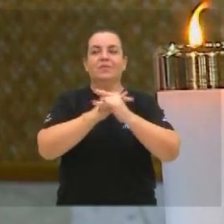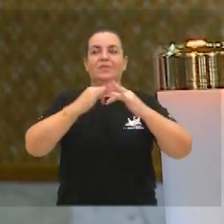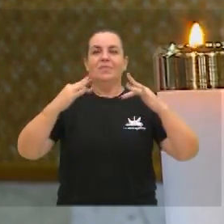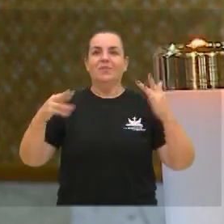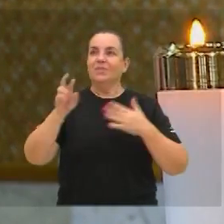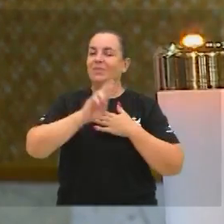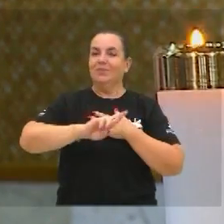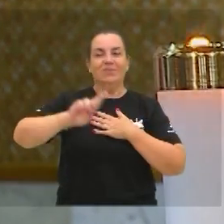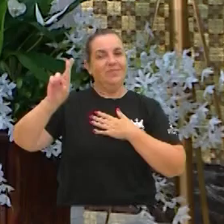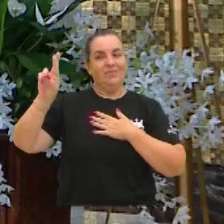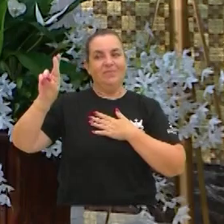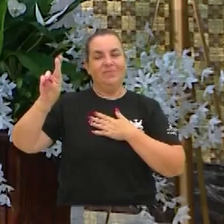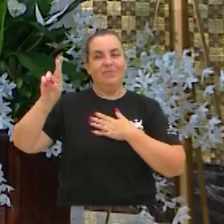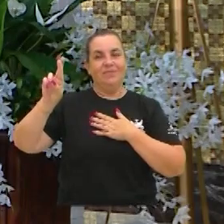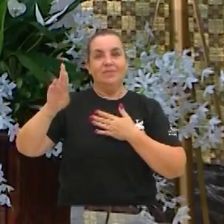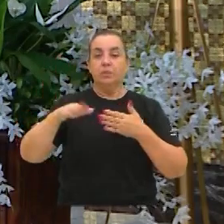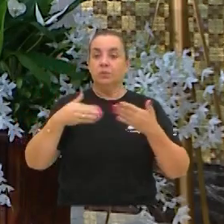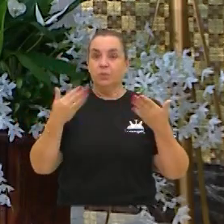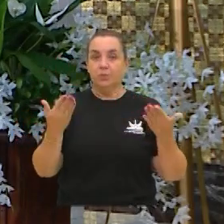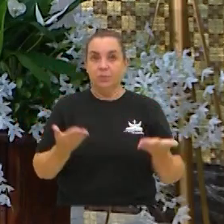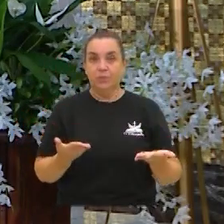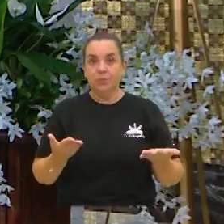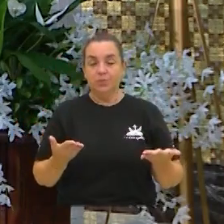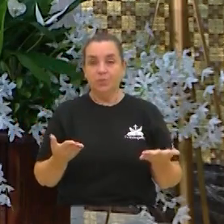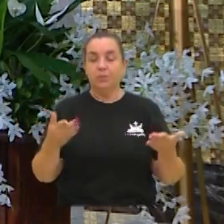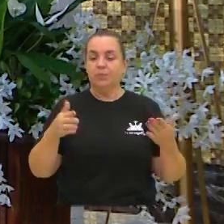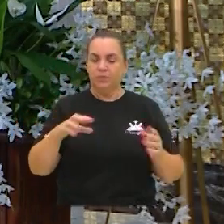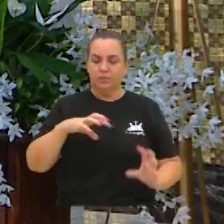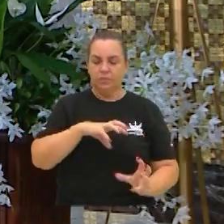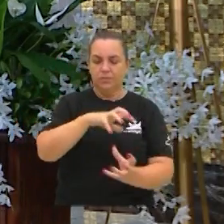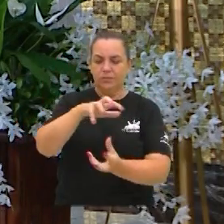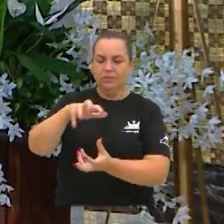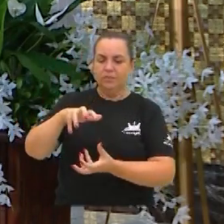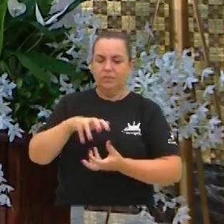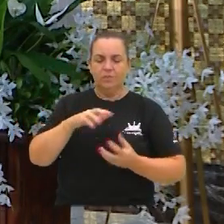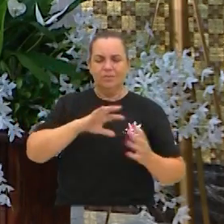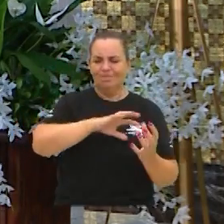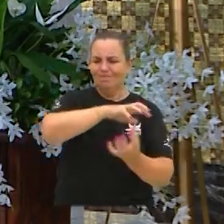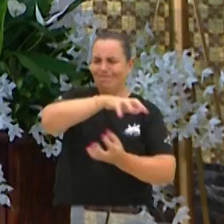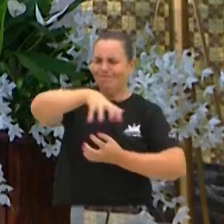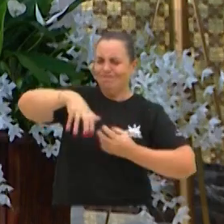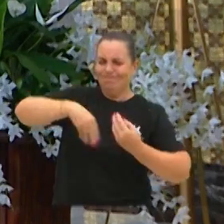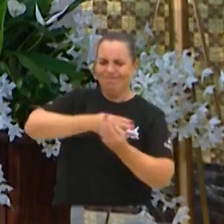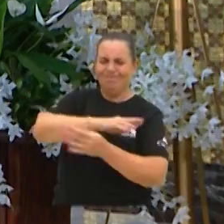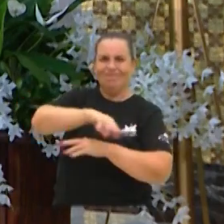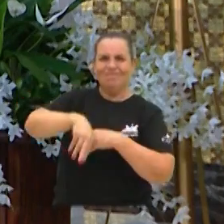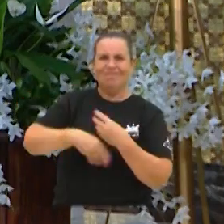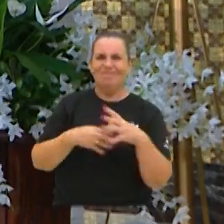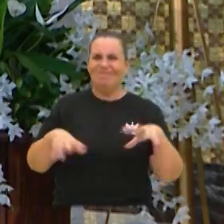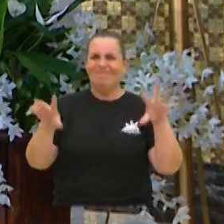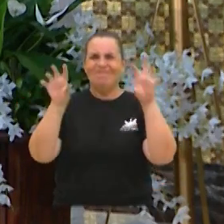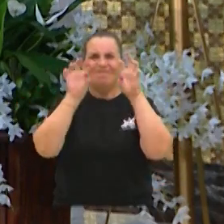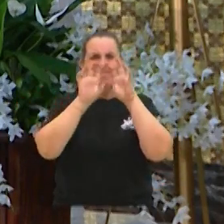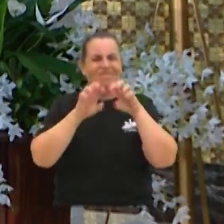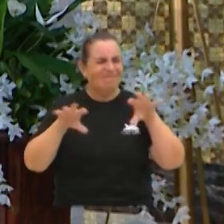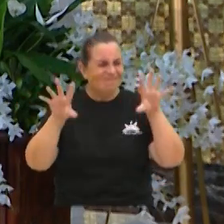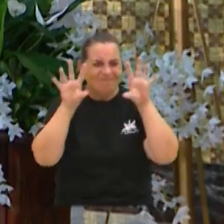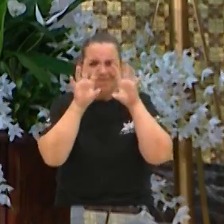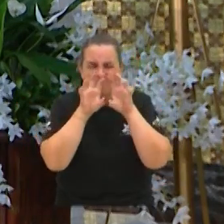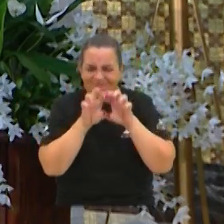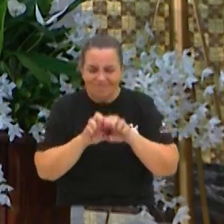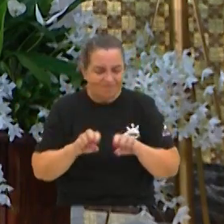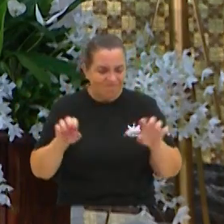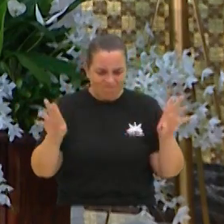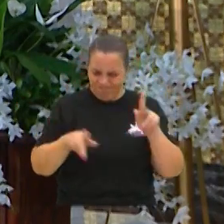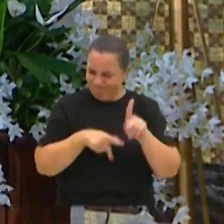do Senhor. Eis que está a terra envolvida em trevas, e nuvens escuras cobrem